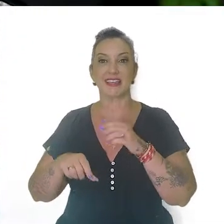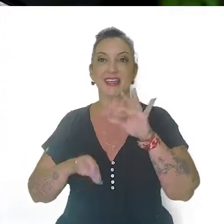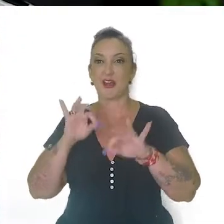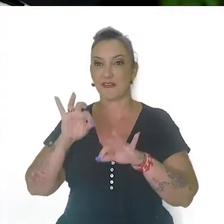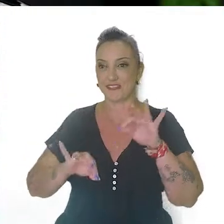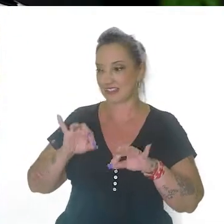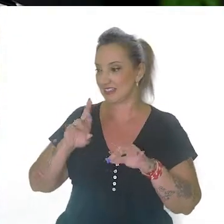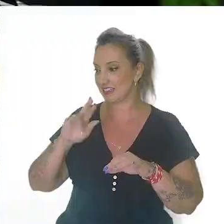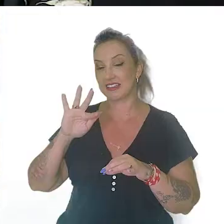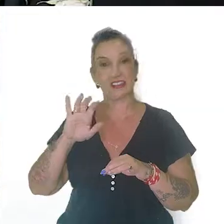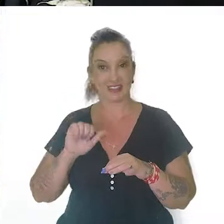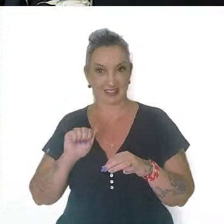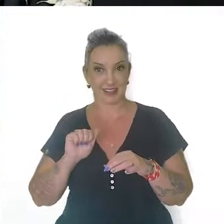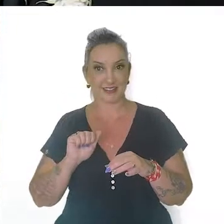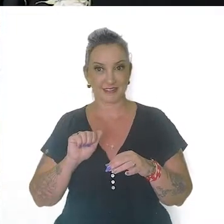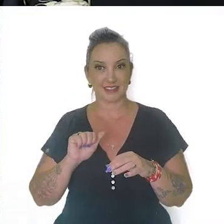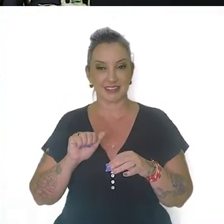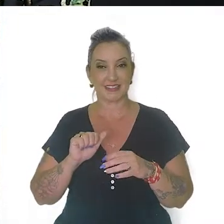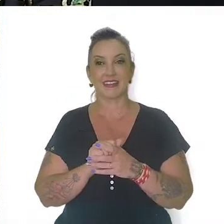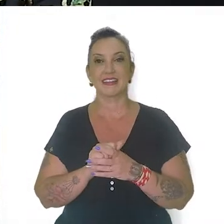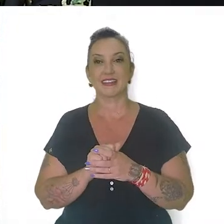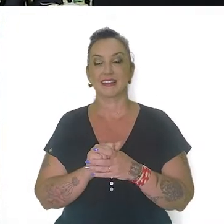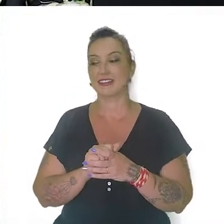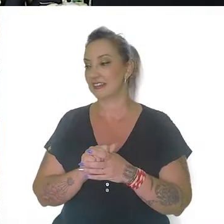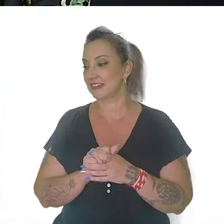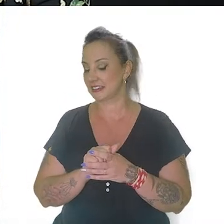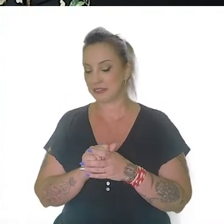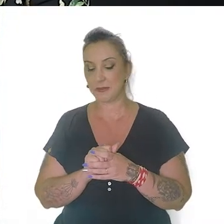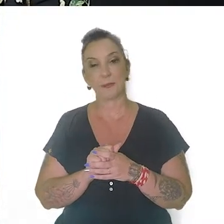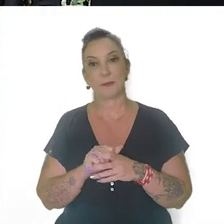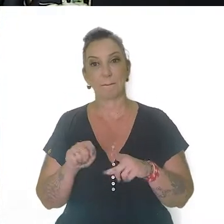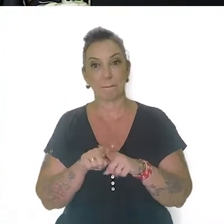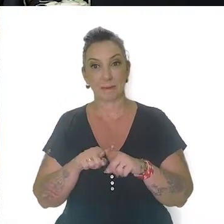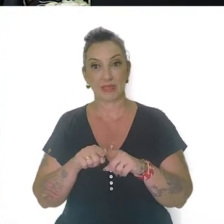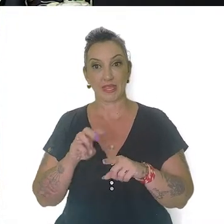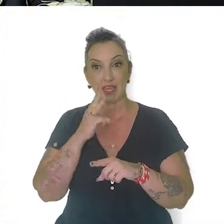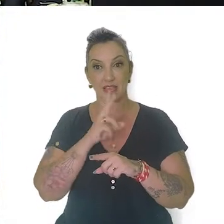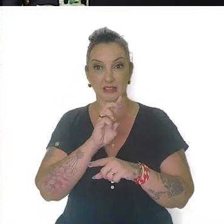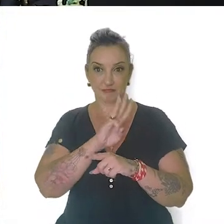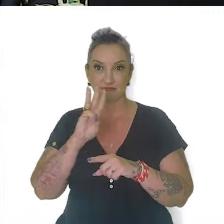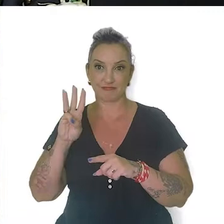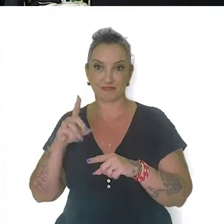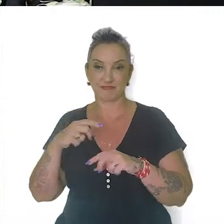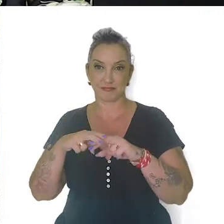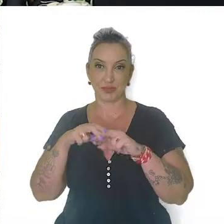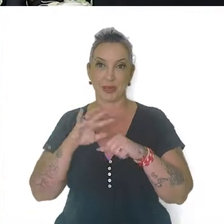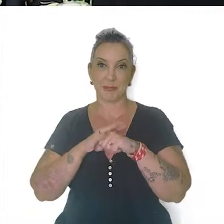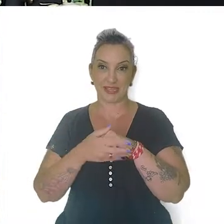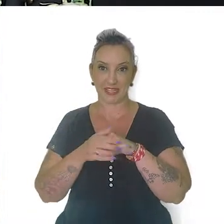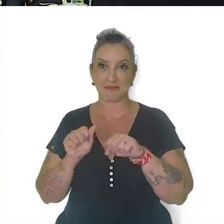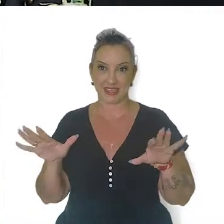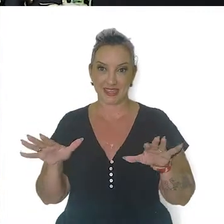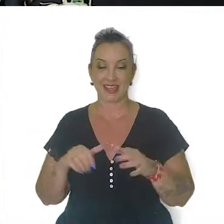oficina. A gente teve com a Rafa, a gente teve oficina de beatmaker com a Rafa Jazz, né, foi online o de 2020 por